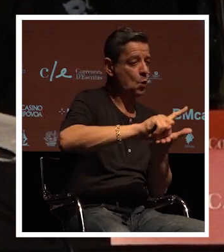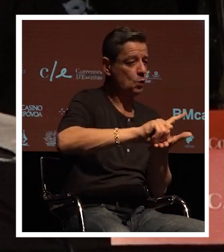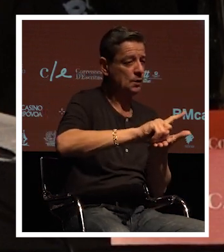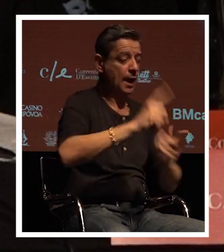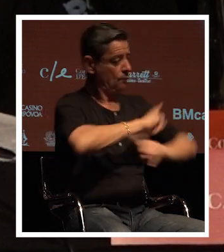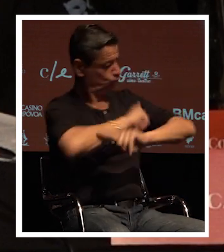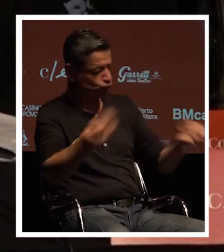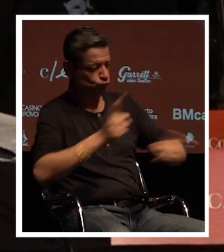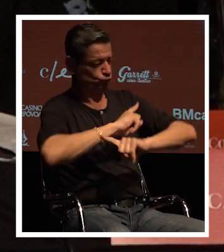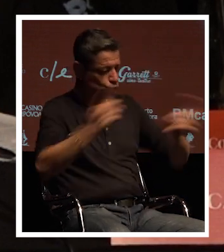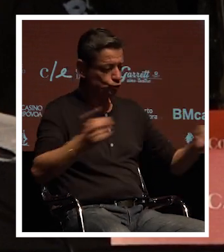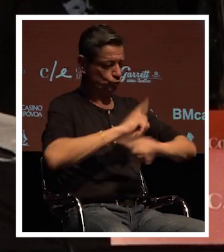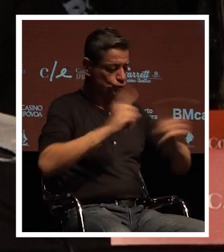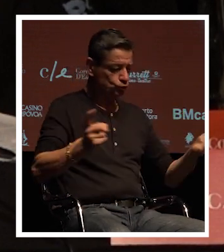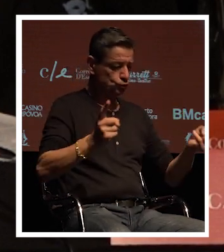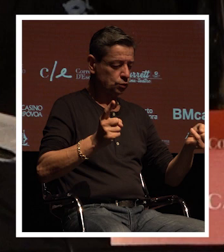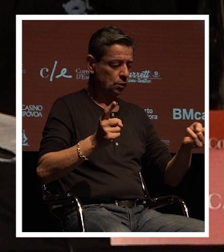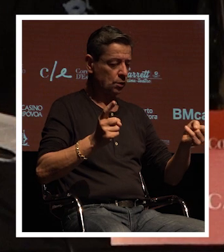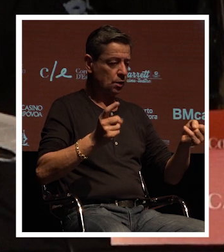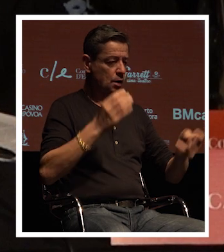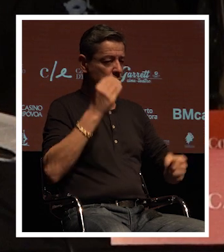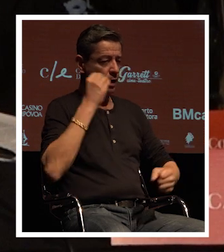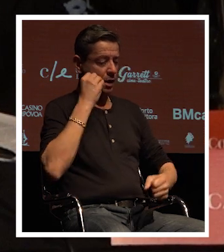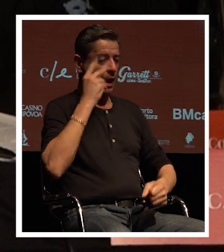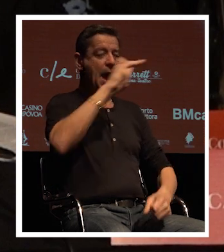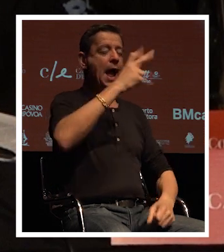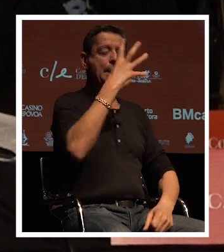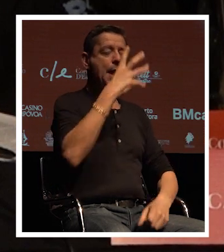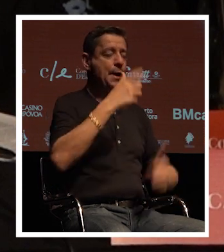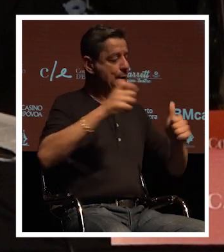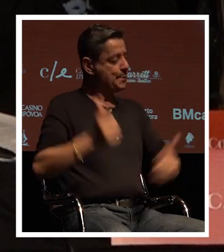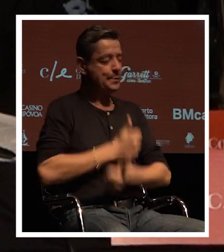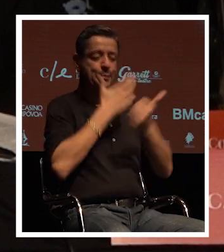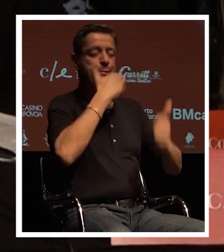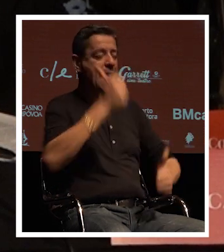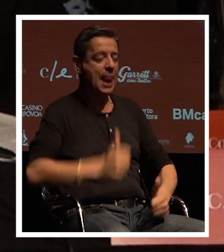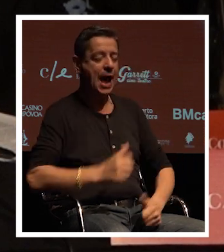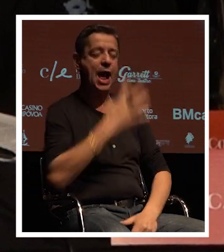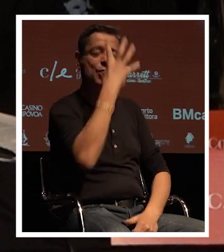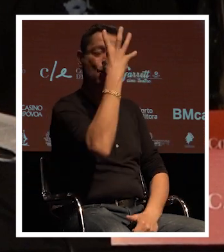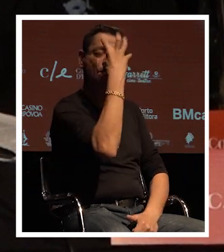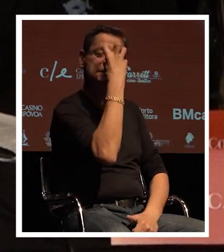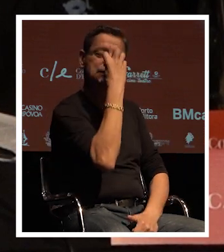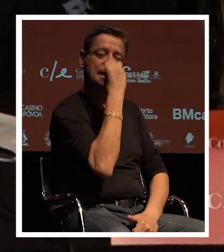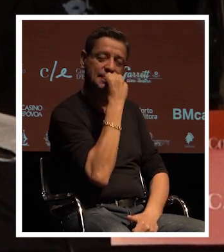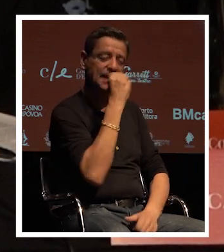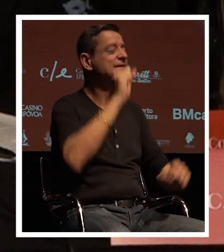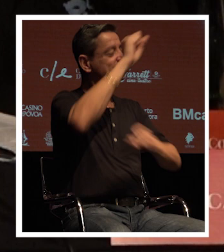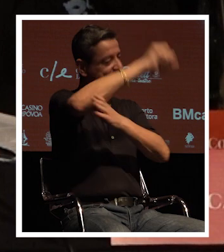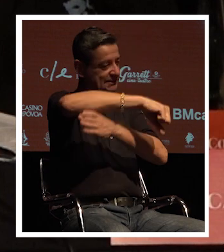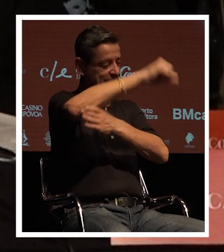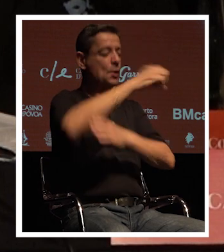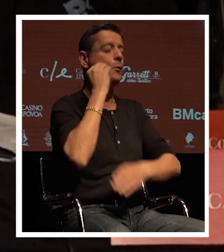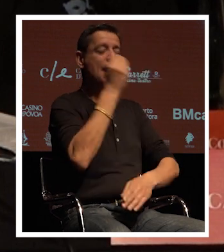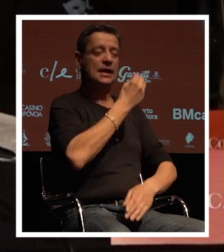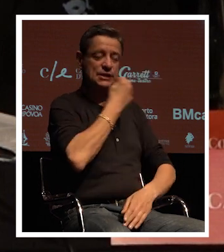títulos proibidos encontram-se clássicos infantis como a bela adormecida A Bela Adormecida sim porque o beijo que o